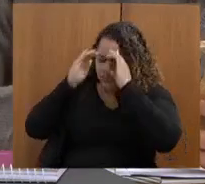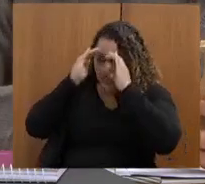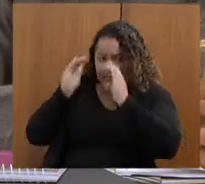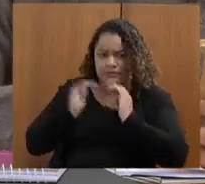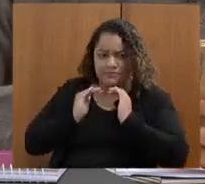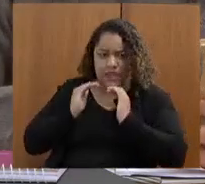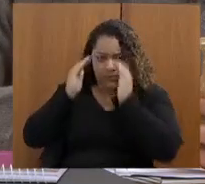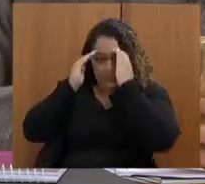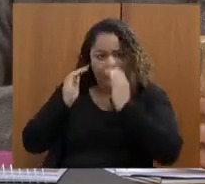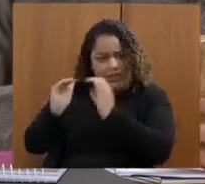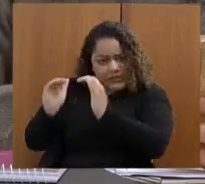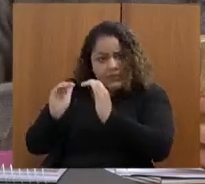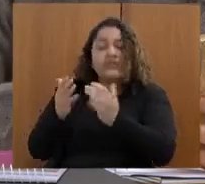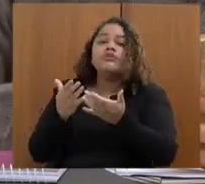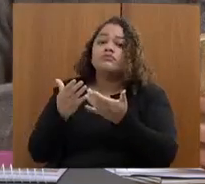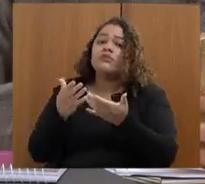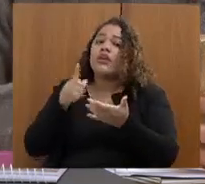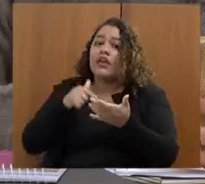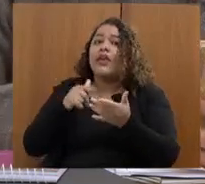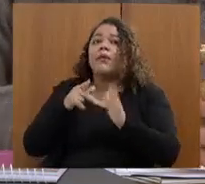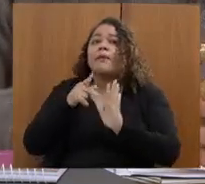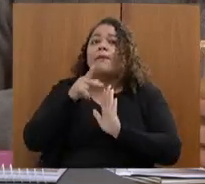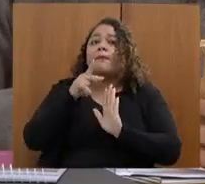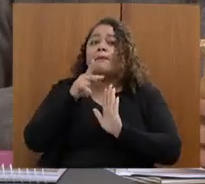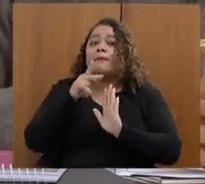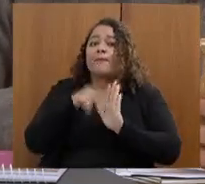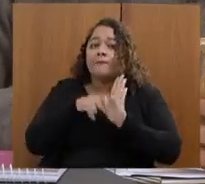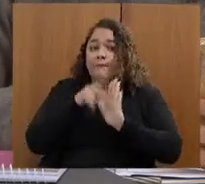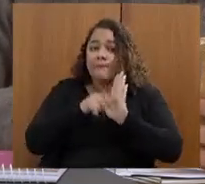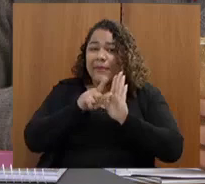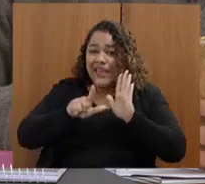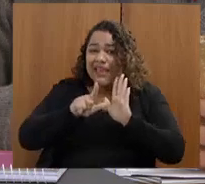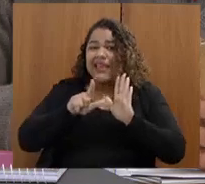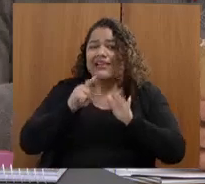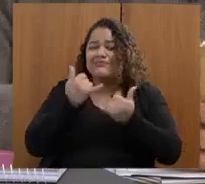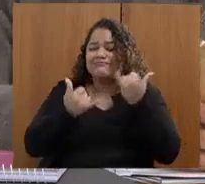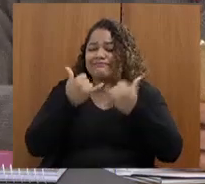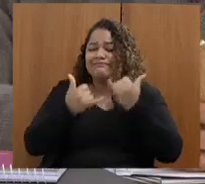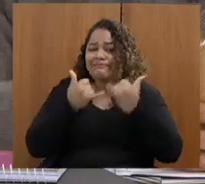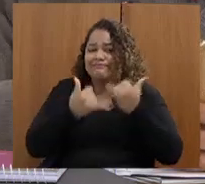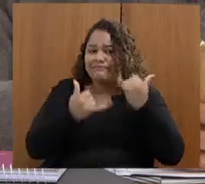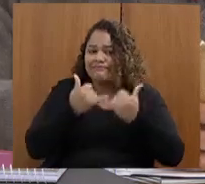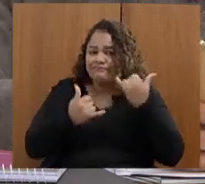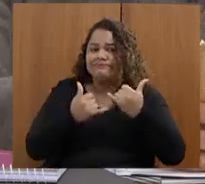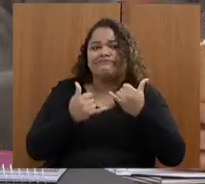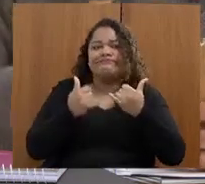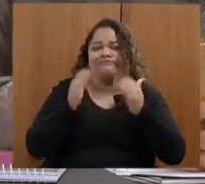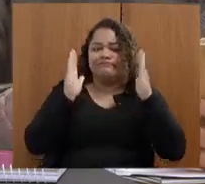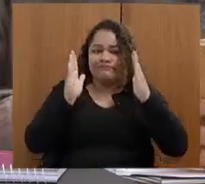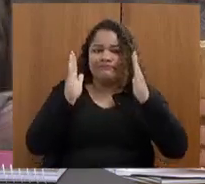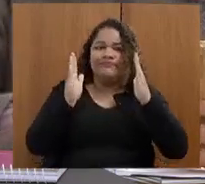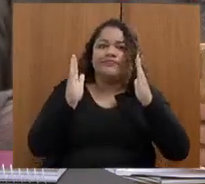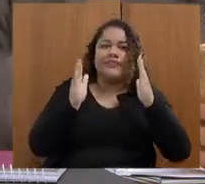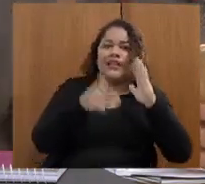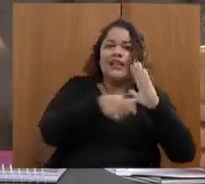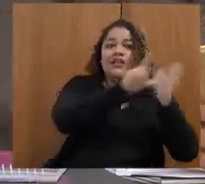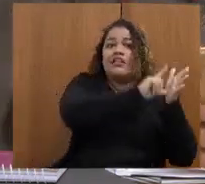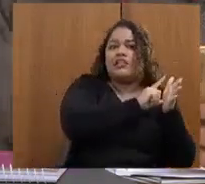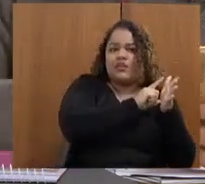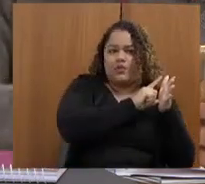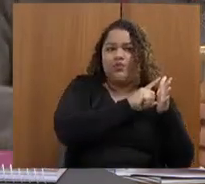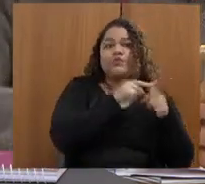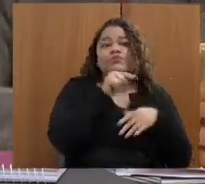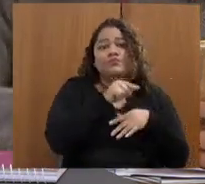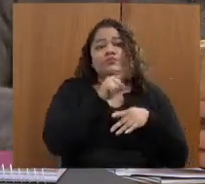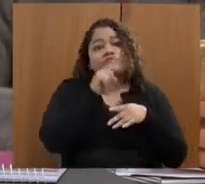governo acompanhado um projeto de lei muito semelhante na legislatura passada e esse foi um dos motivos foi o motivo né pelo menos na minha